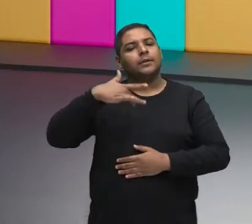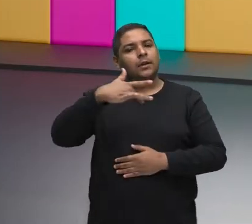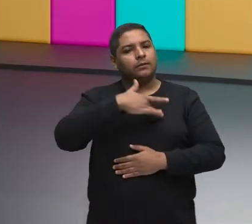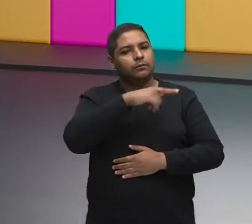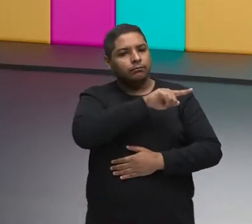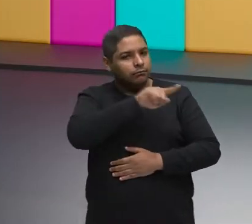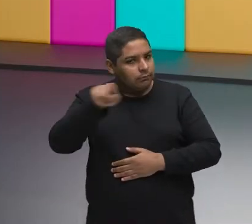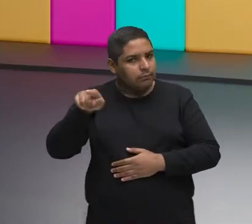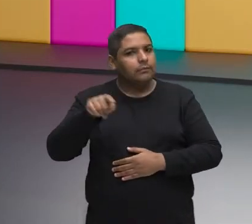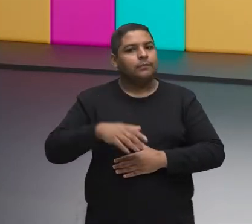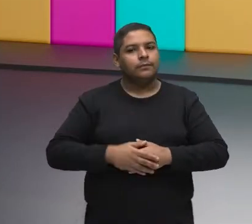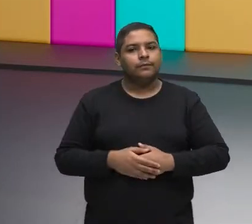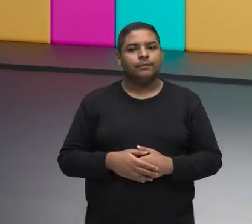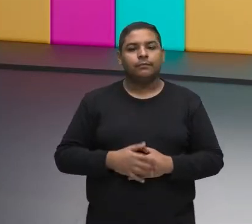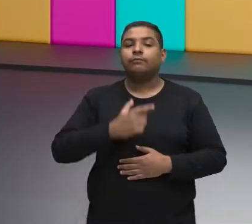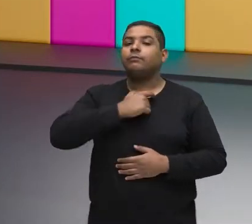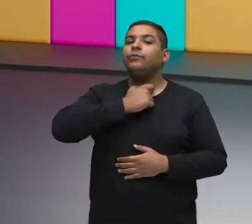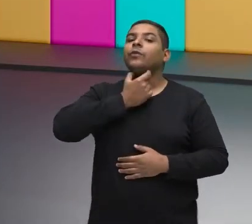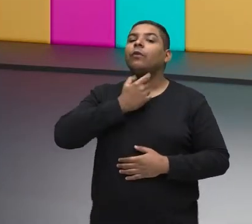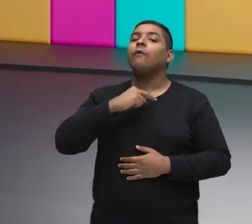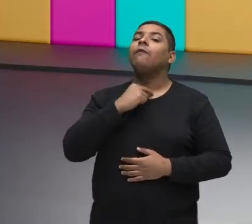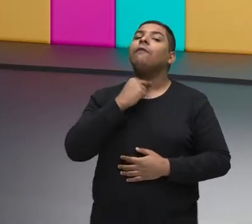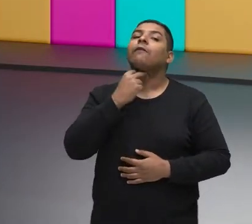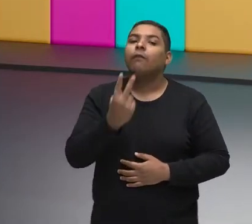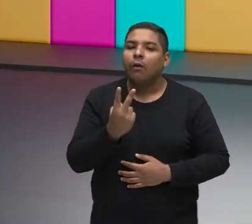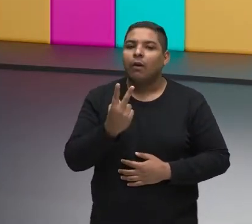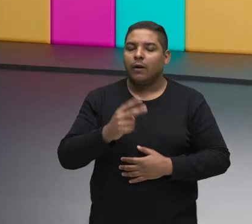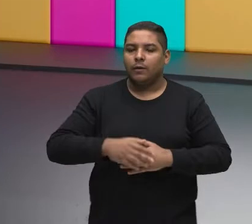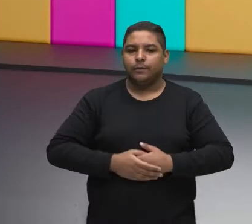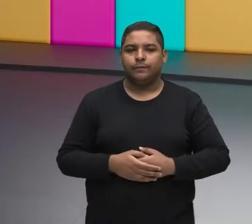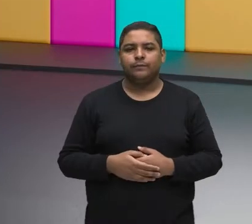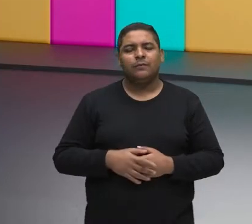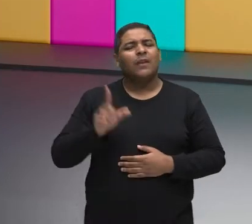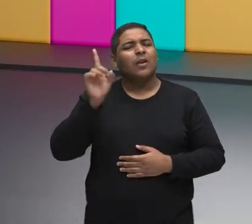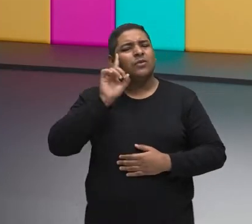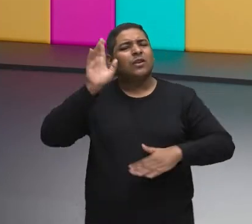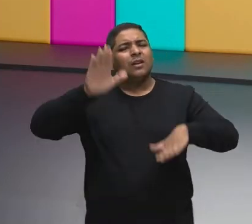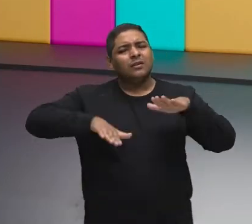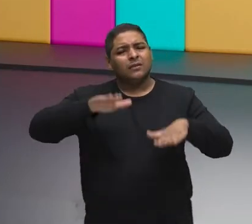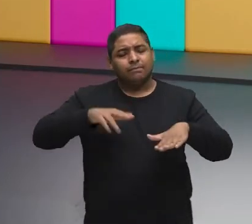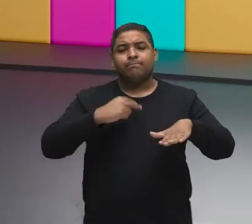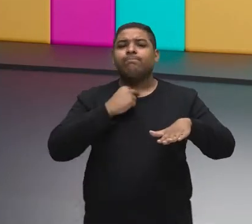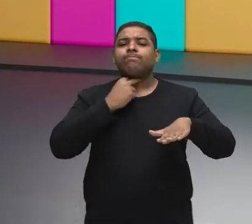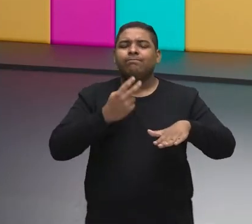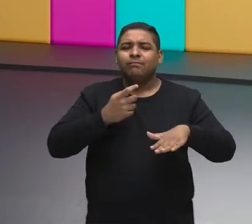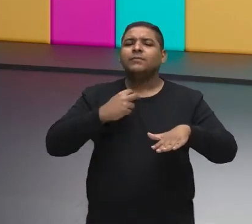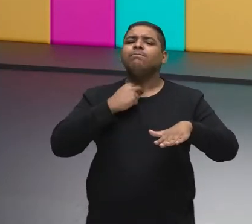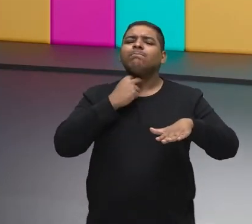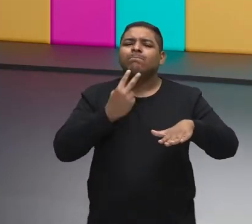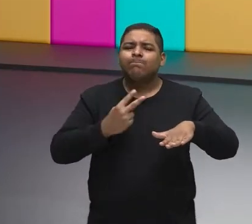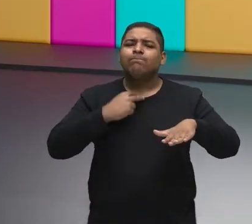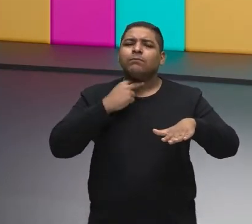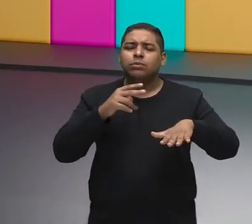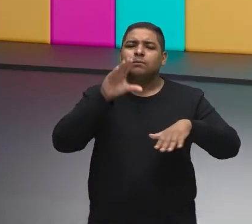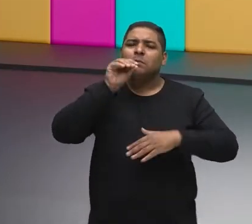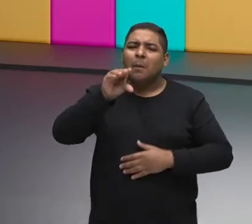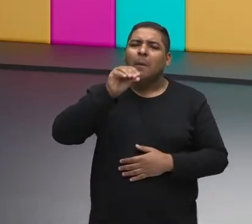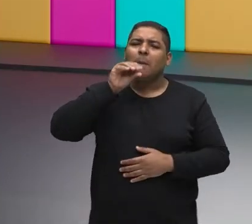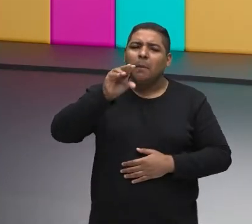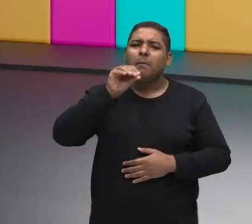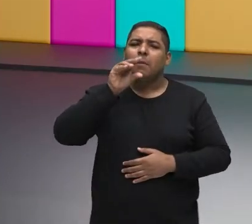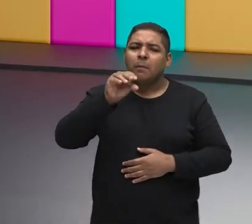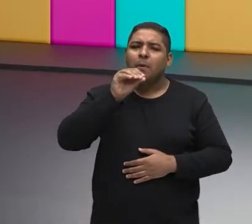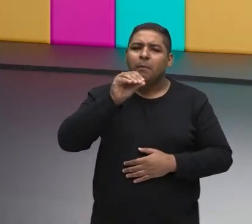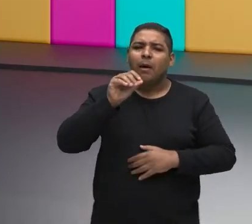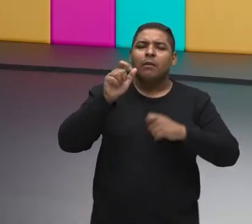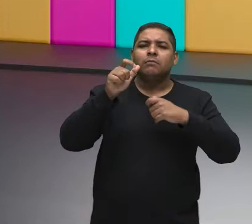principalmente sua saúde vocal. Naqueles dias em que a gente força muito a voz, né? Às vezes um tom